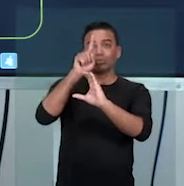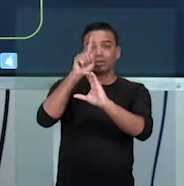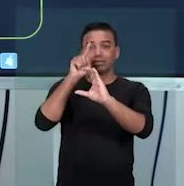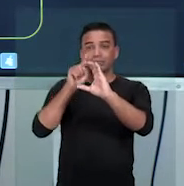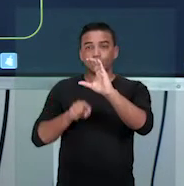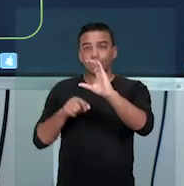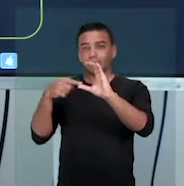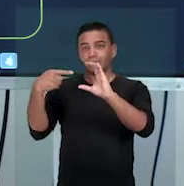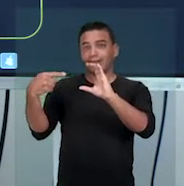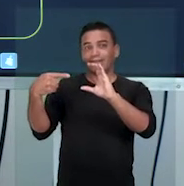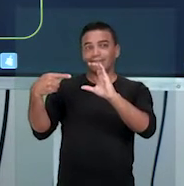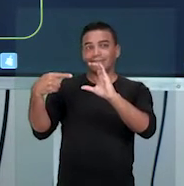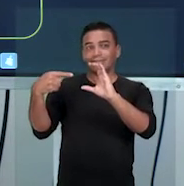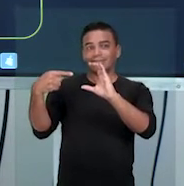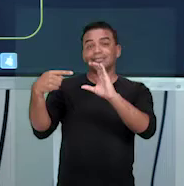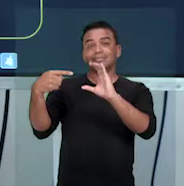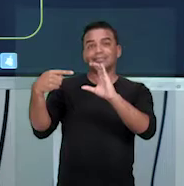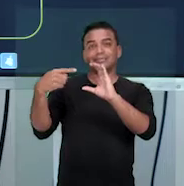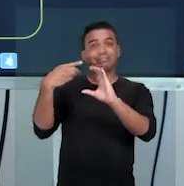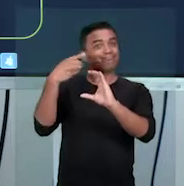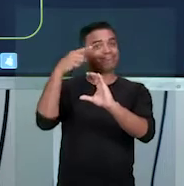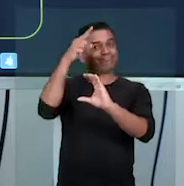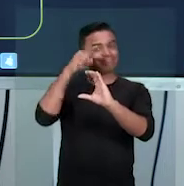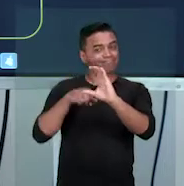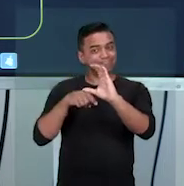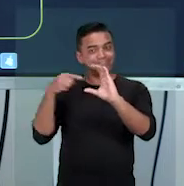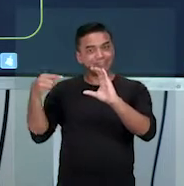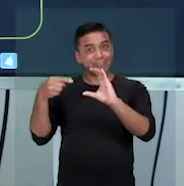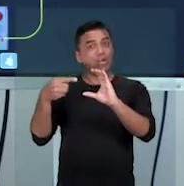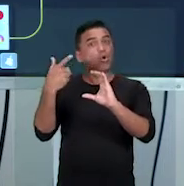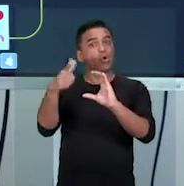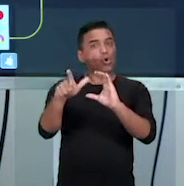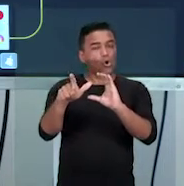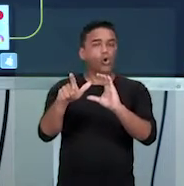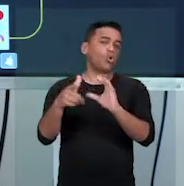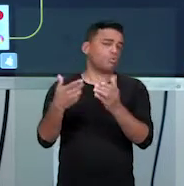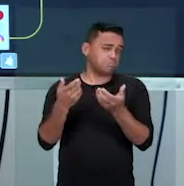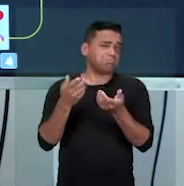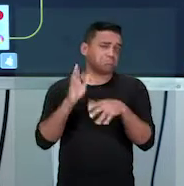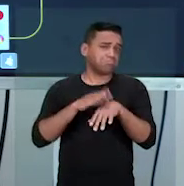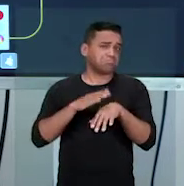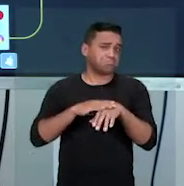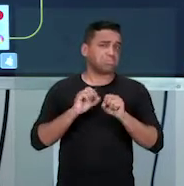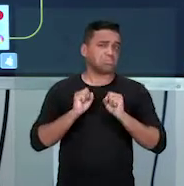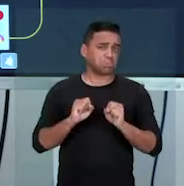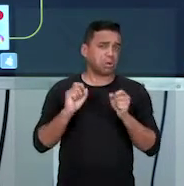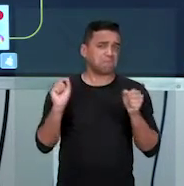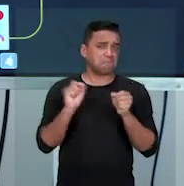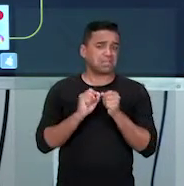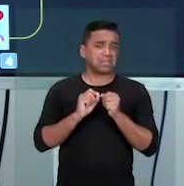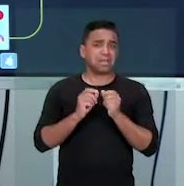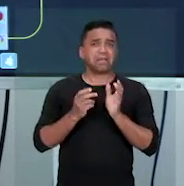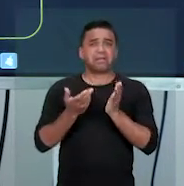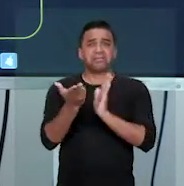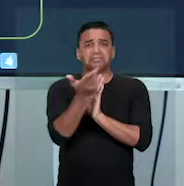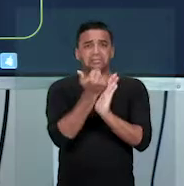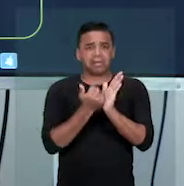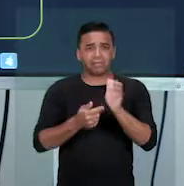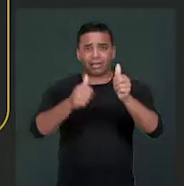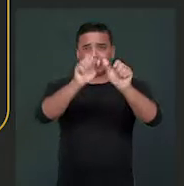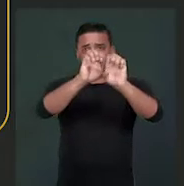então de 3 ligações. Uma outra forma que você poderia fazer, né, descrever essa estrutura,